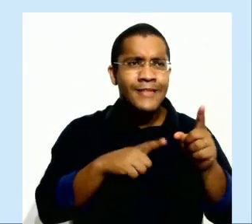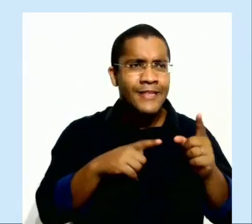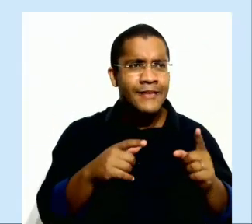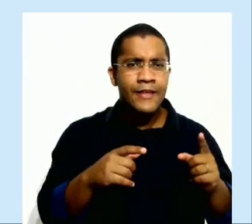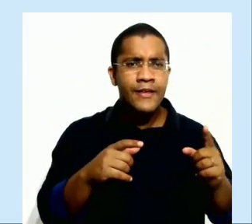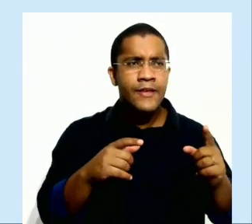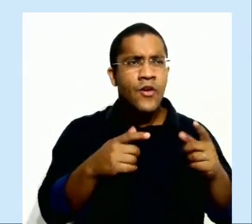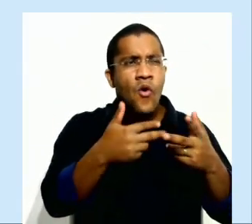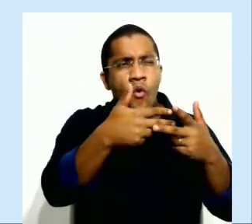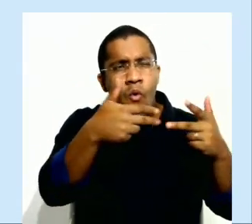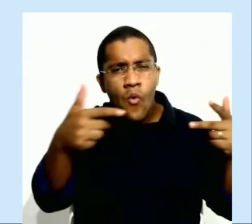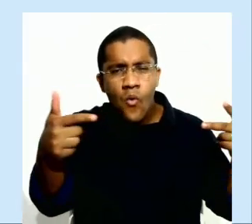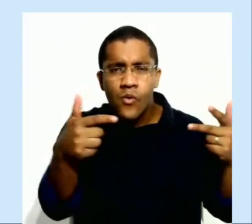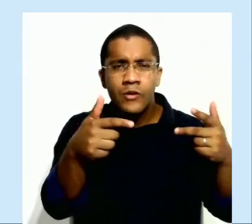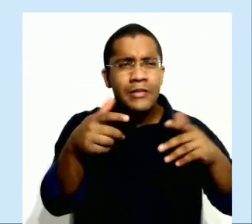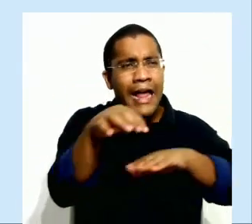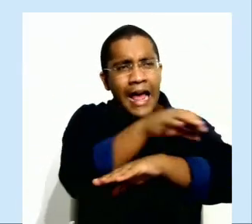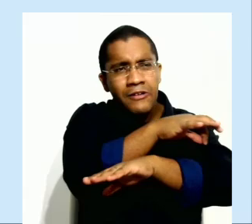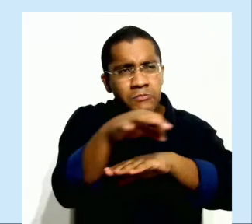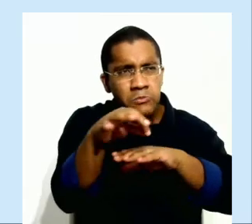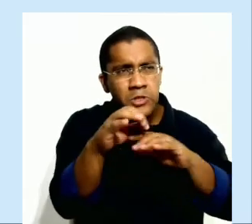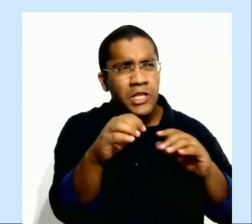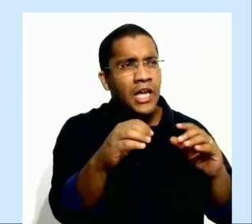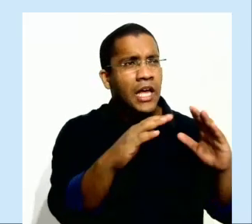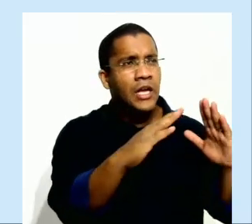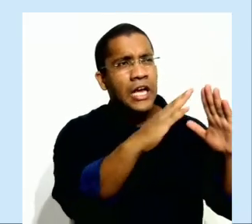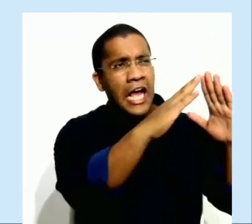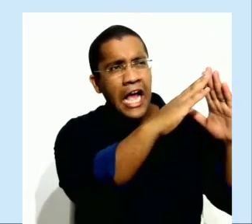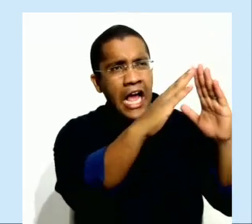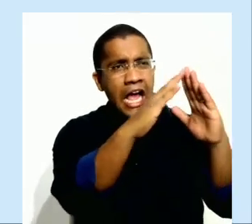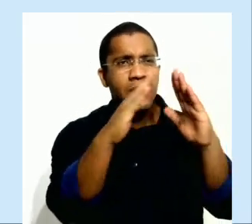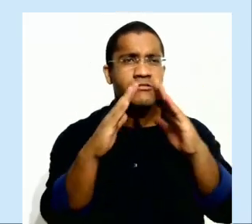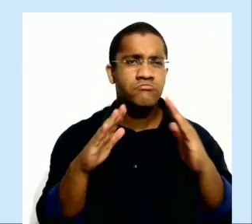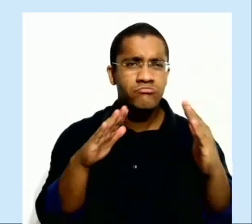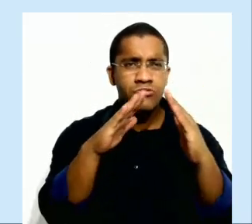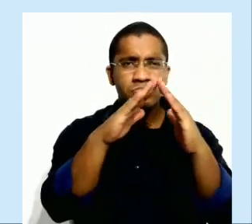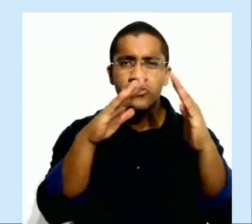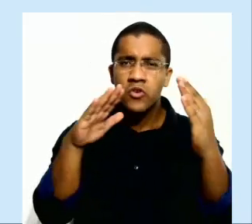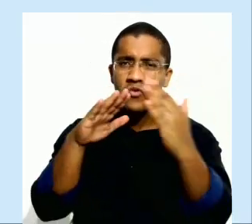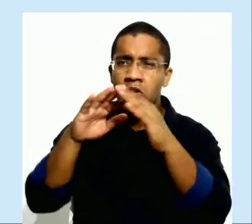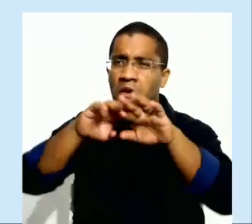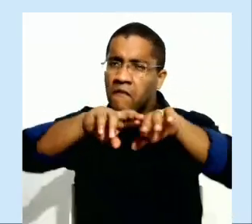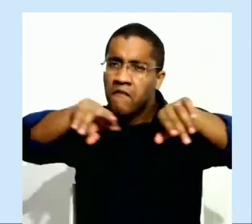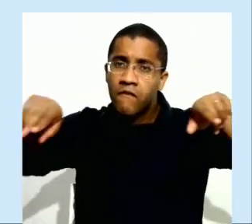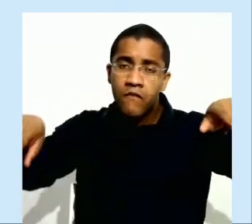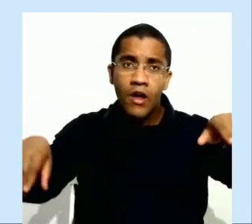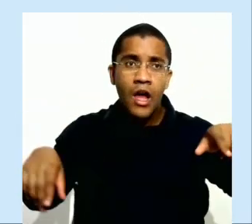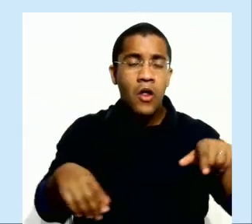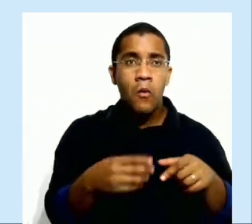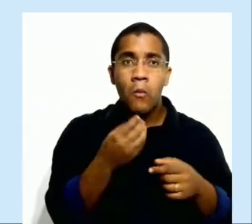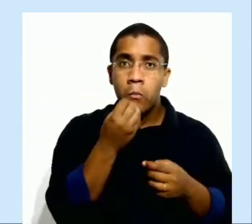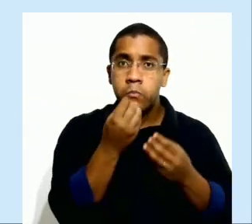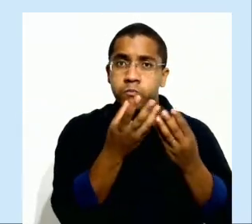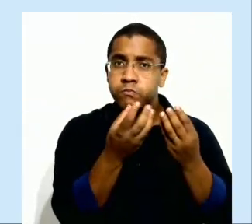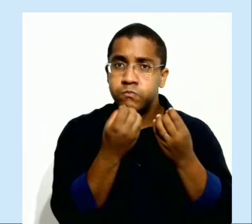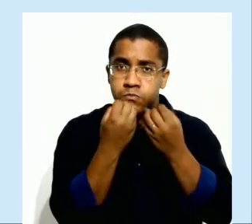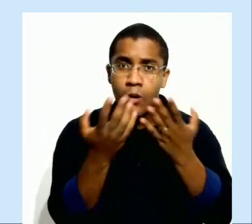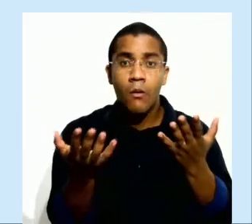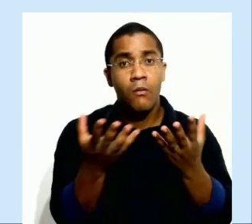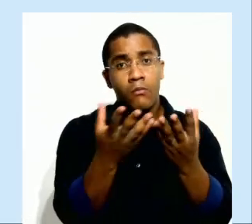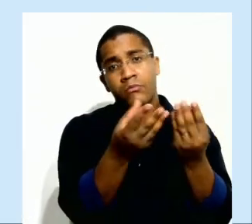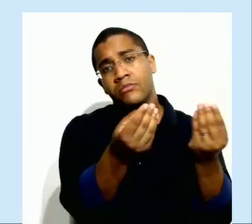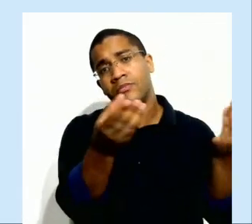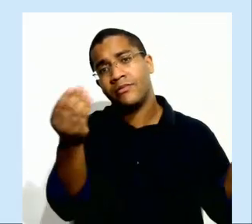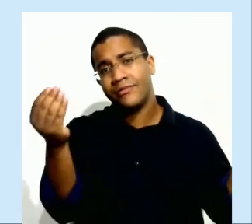arquitetônico invejável, um patrimônio arquitetônico riquíssimo